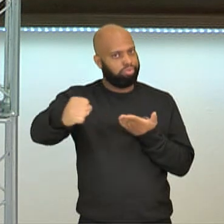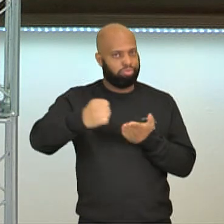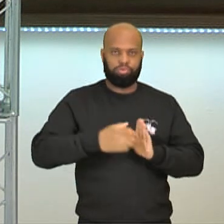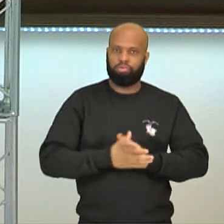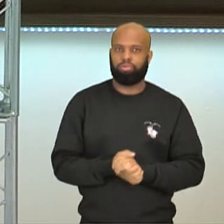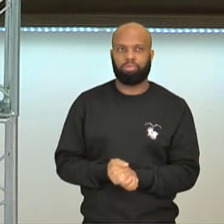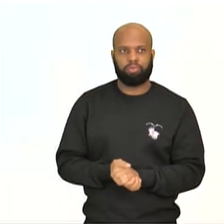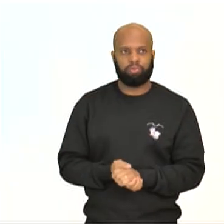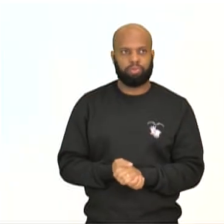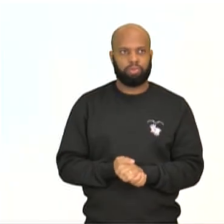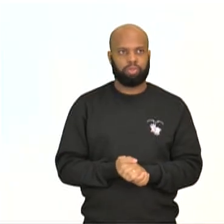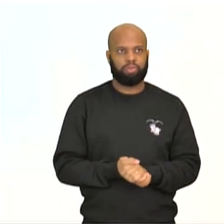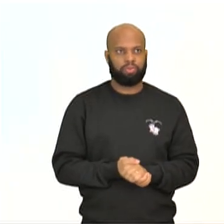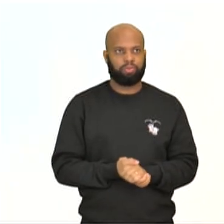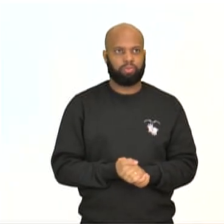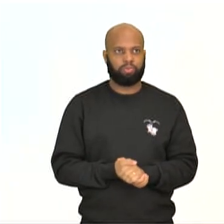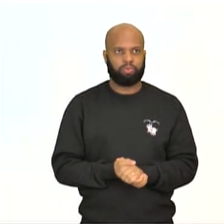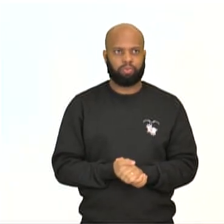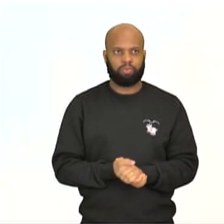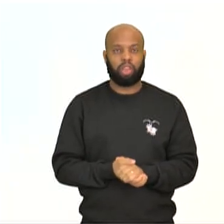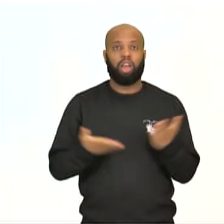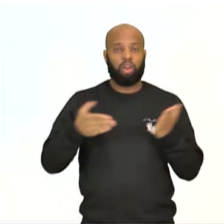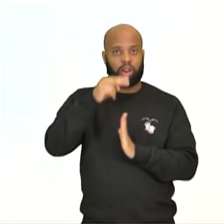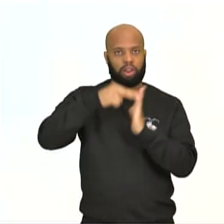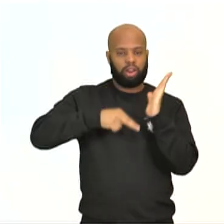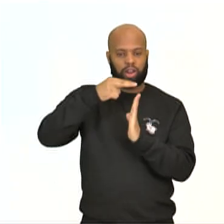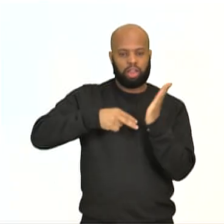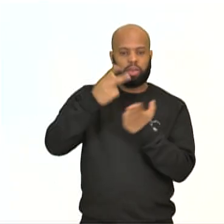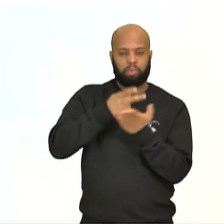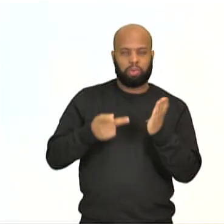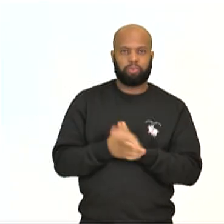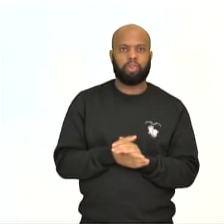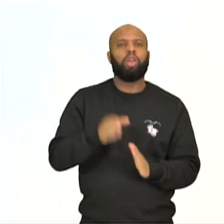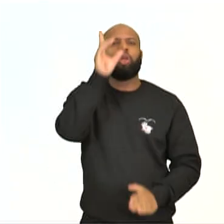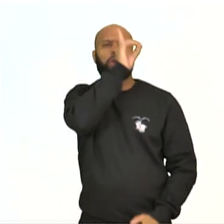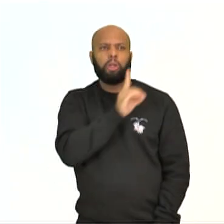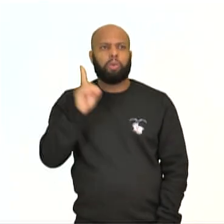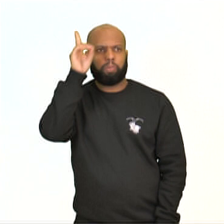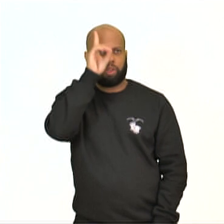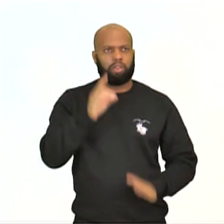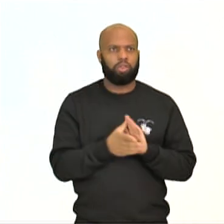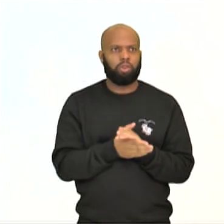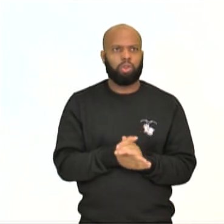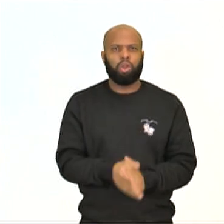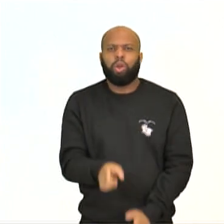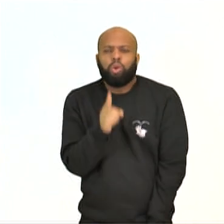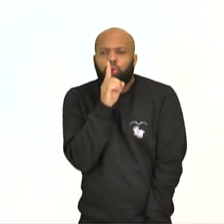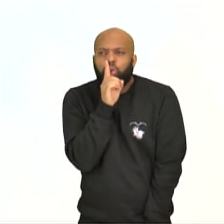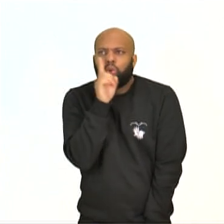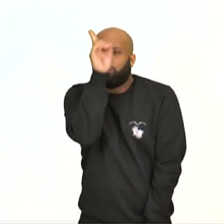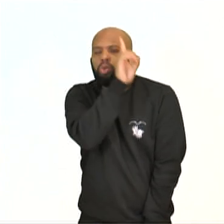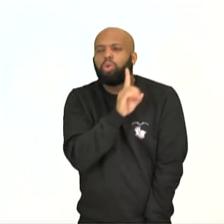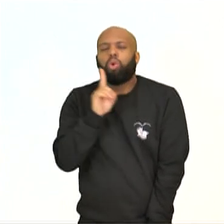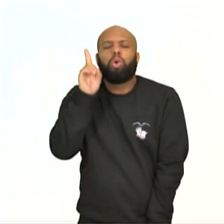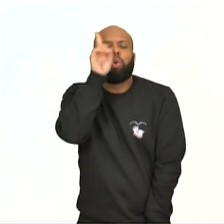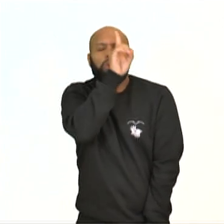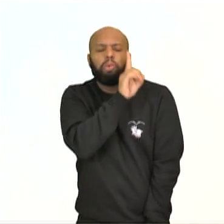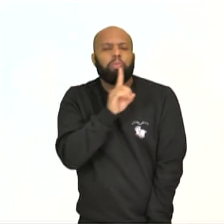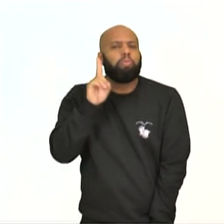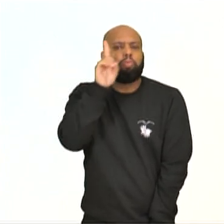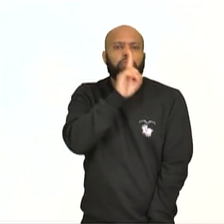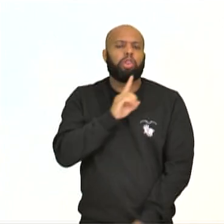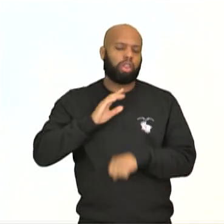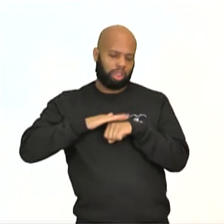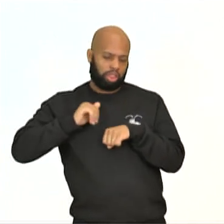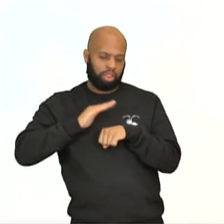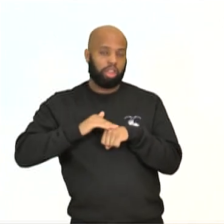rápido. Vamos ler este poema. Domingo. O silêncio de domingo me consola, o silêncio de